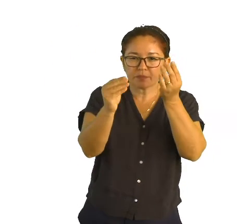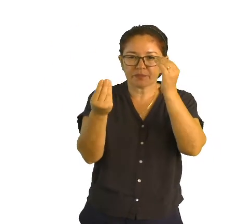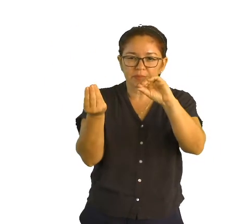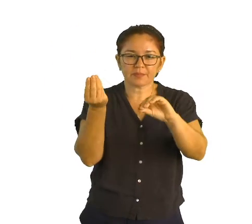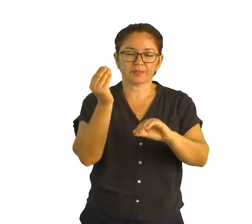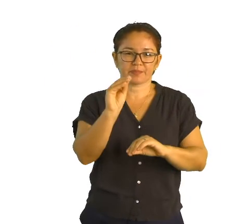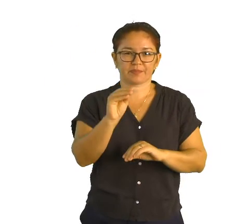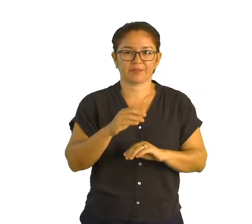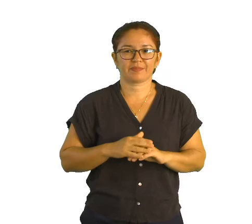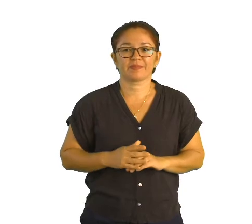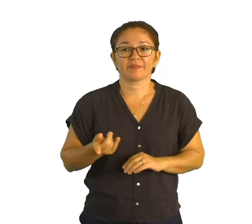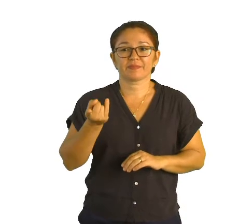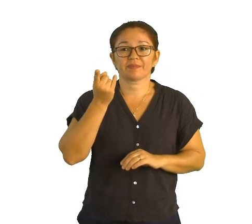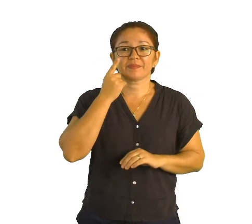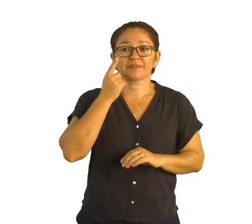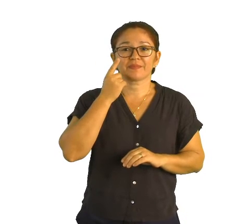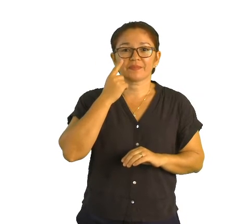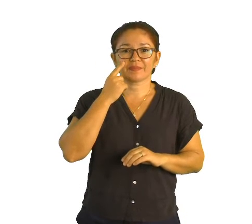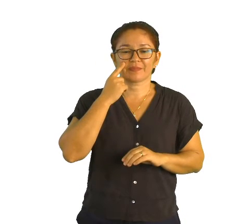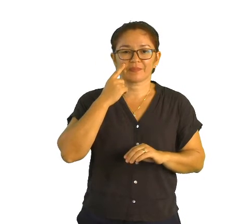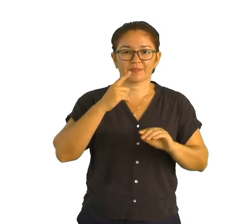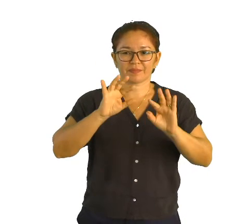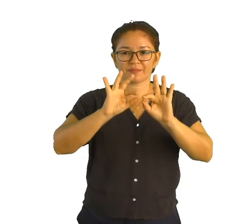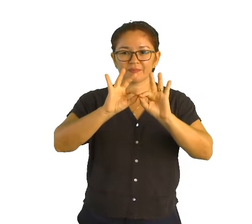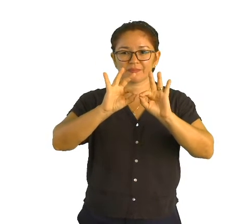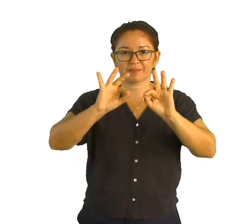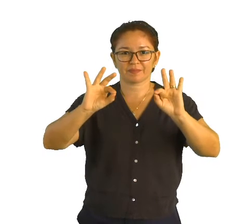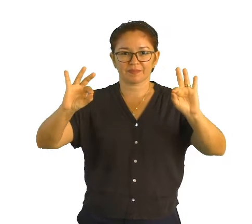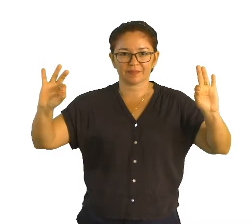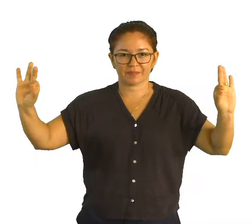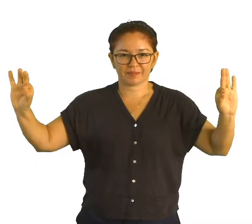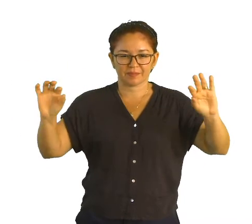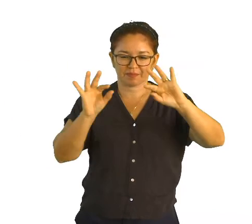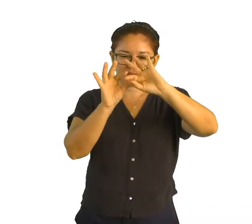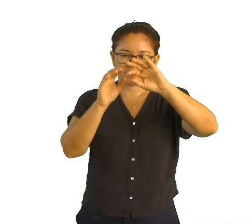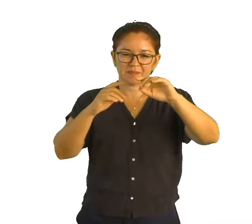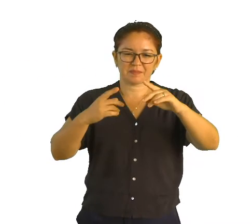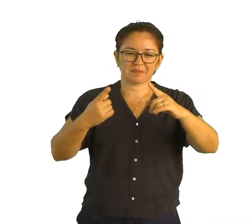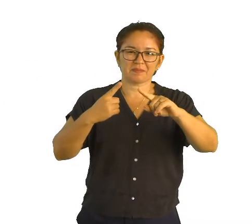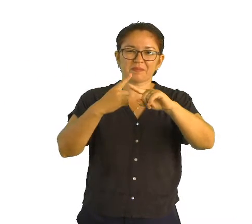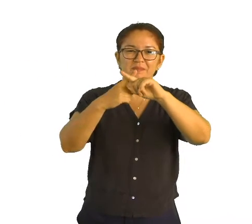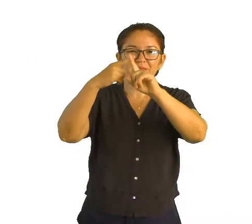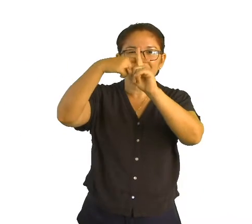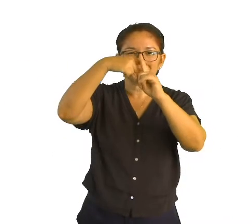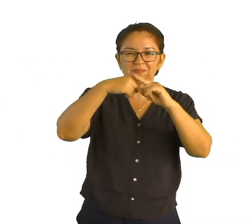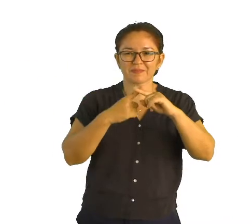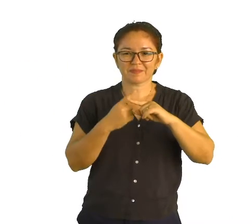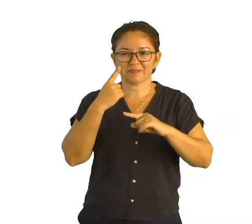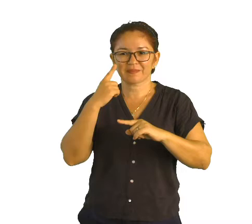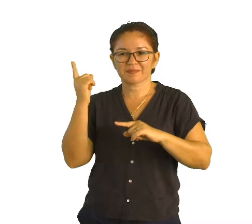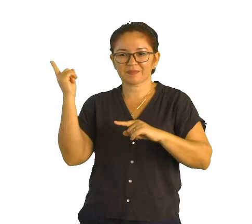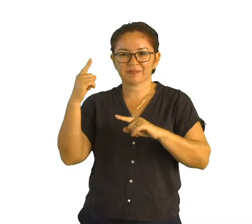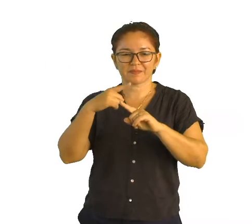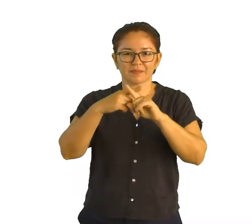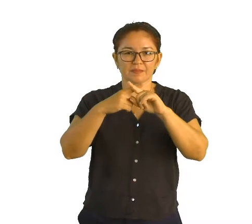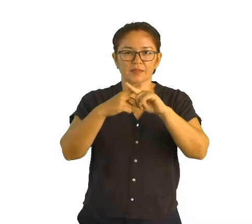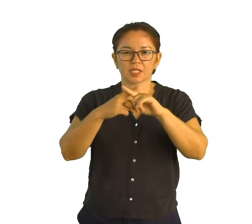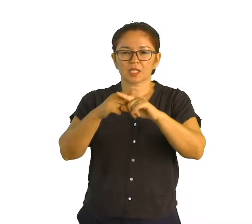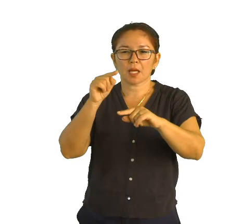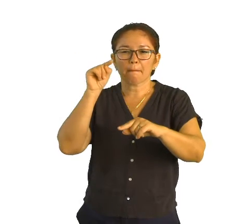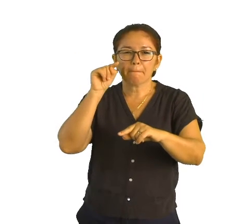Nós temos lá o ponto A, está bem no centro. E por esse ponto foi